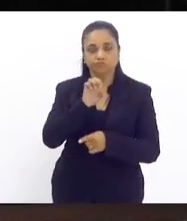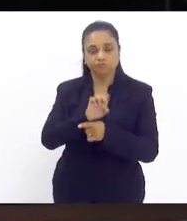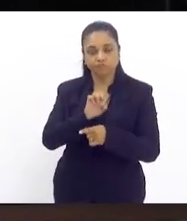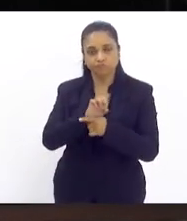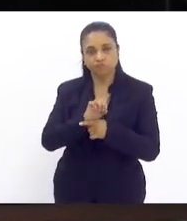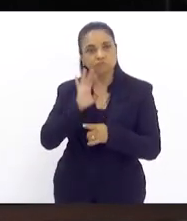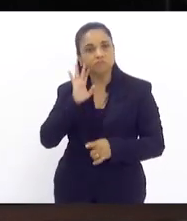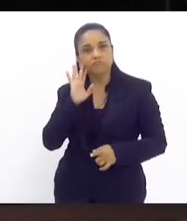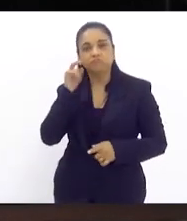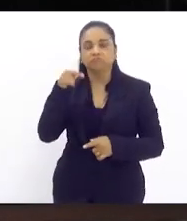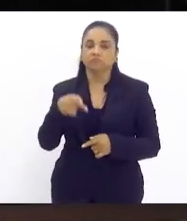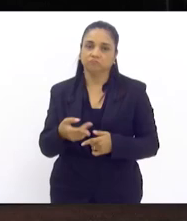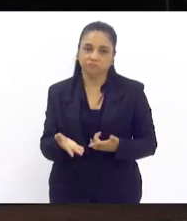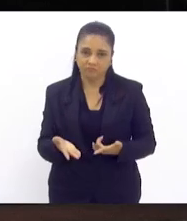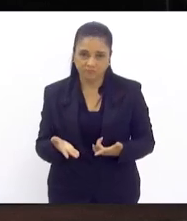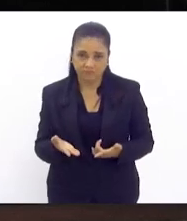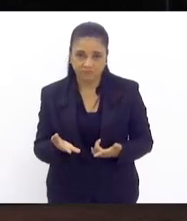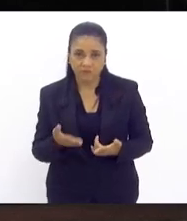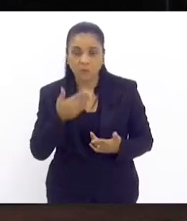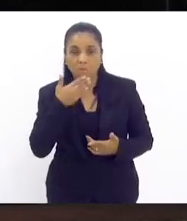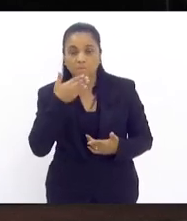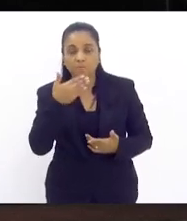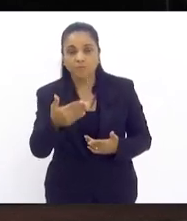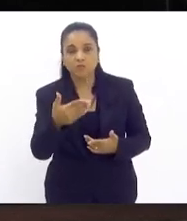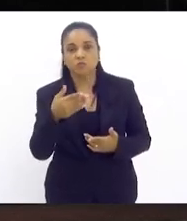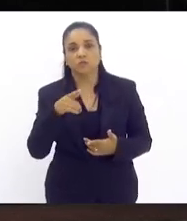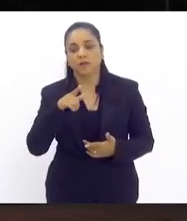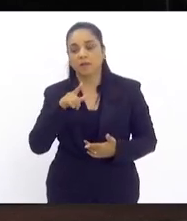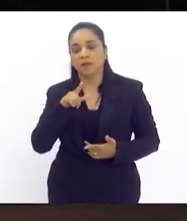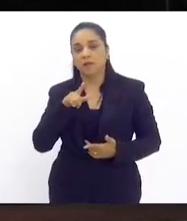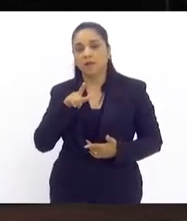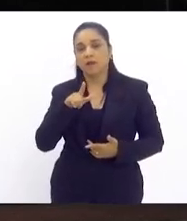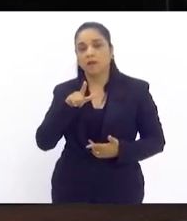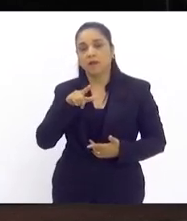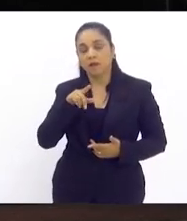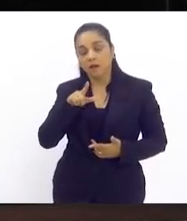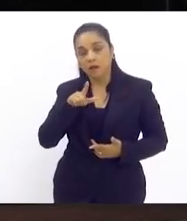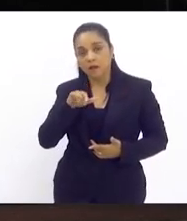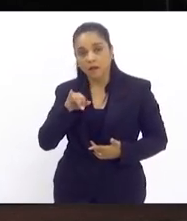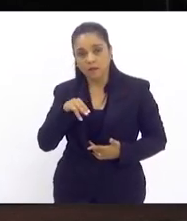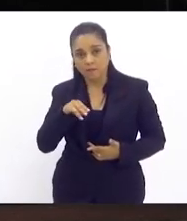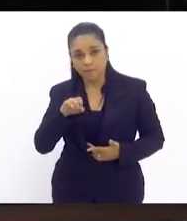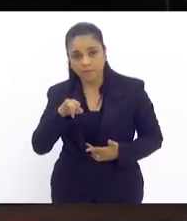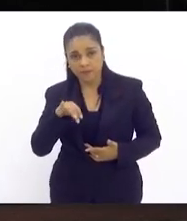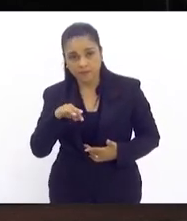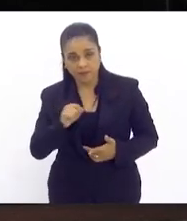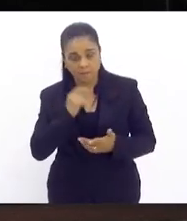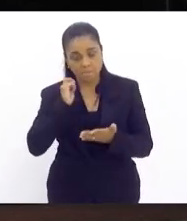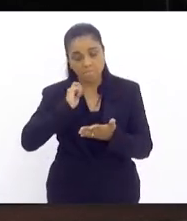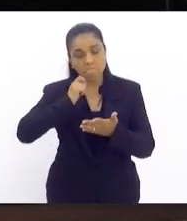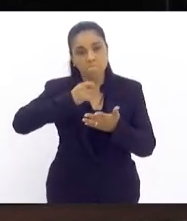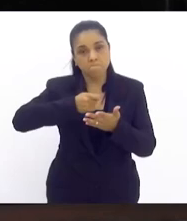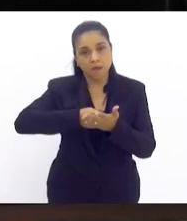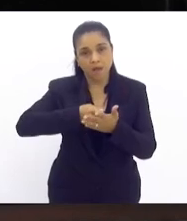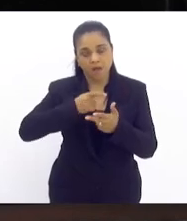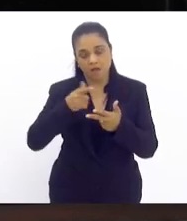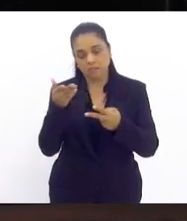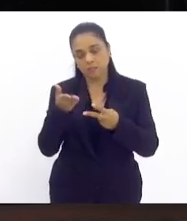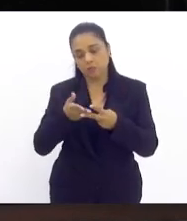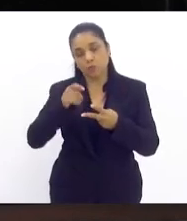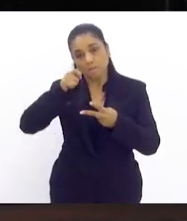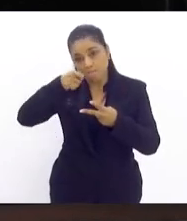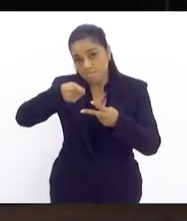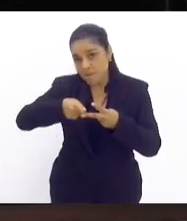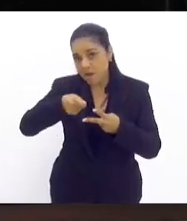pedido de uma liminar para que obrigue o governo do Estado a pagar essa segunda parcela e também,